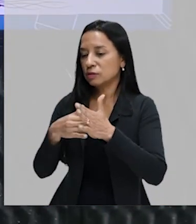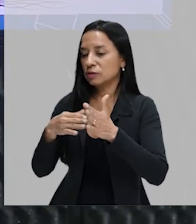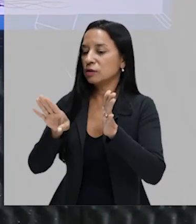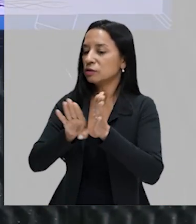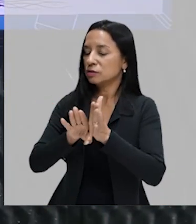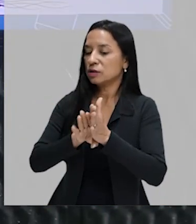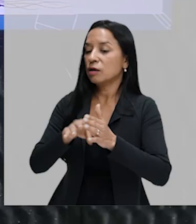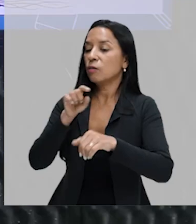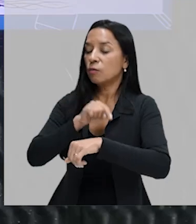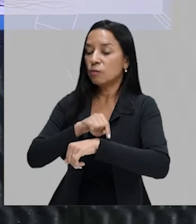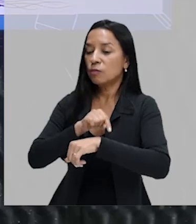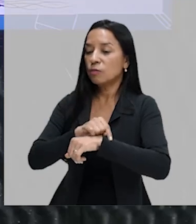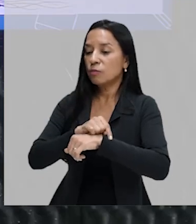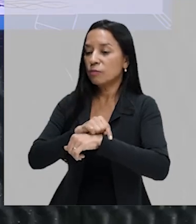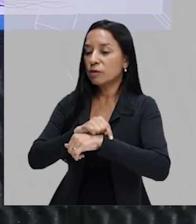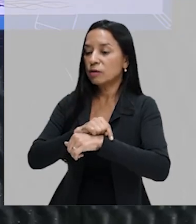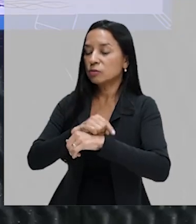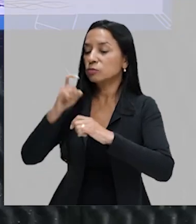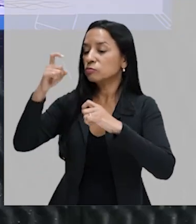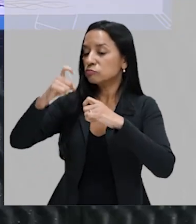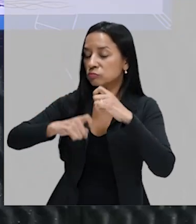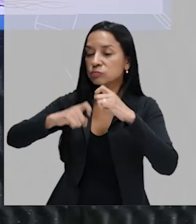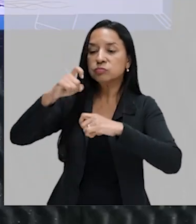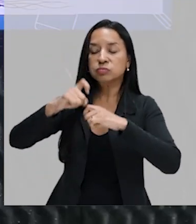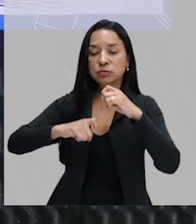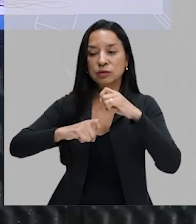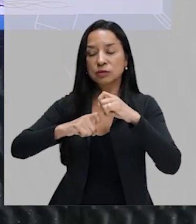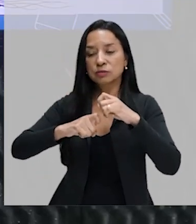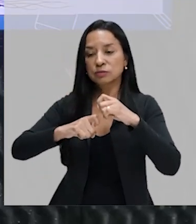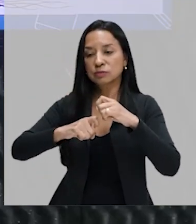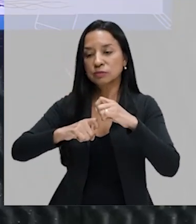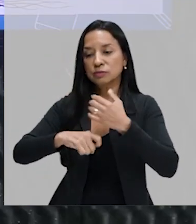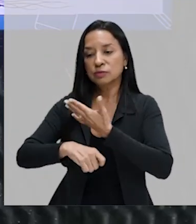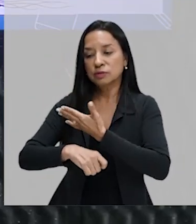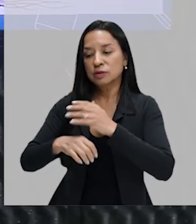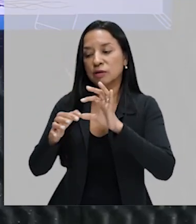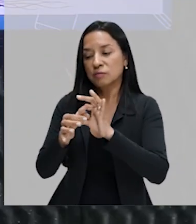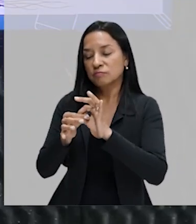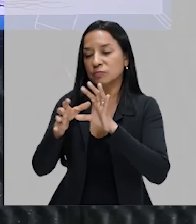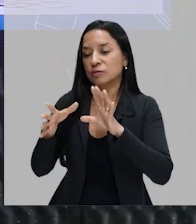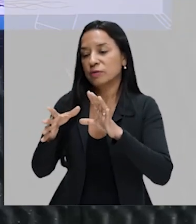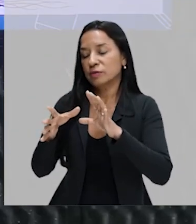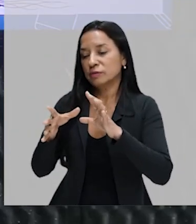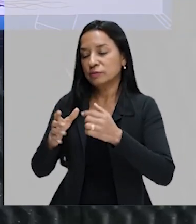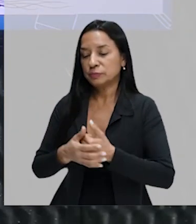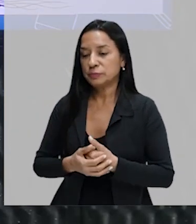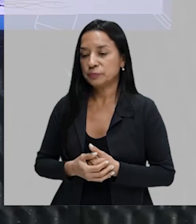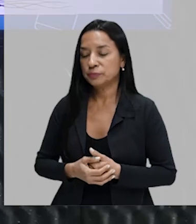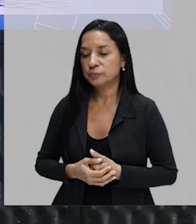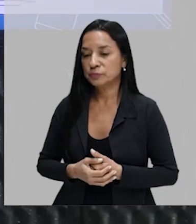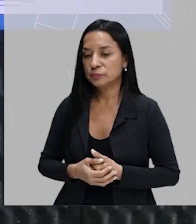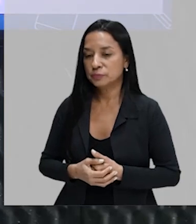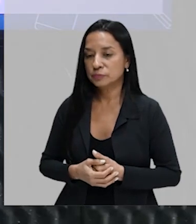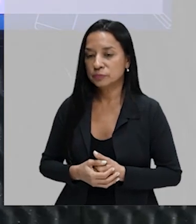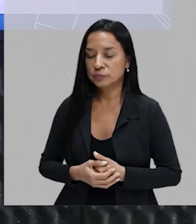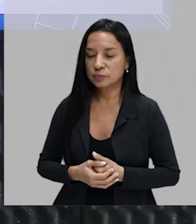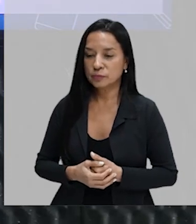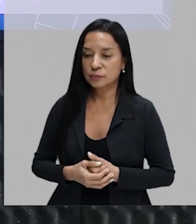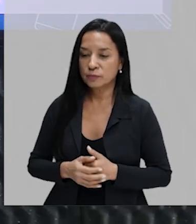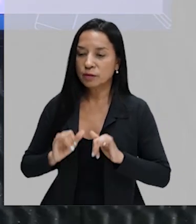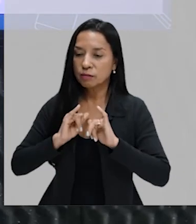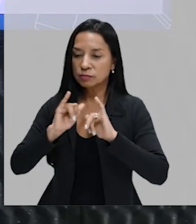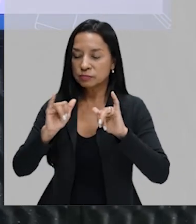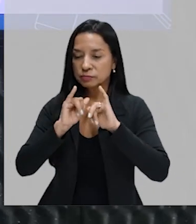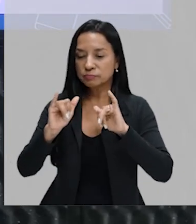um momento em que, durante o ato sexual, esse epidídimo aqui vai liberar desses espermatozoides. Uma